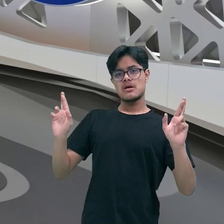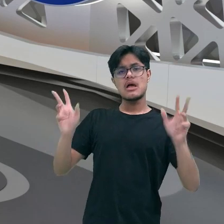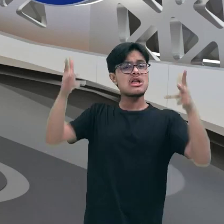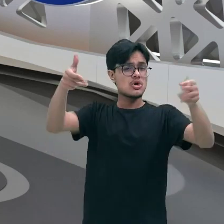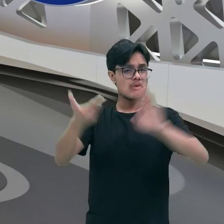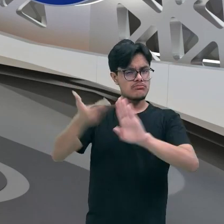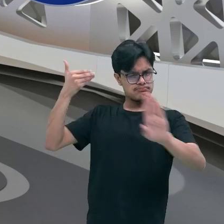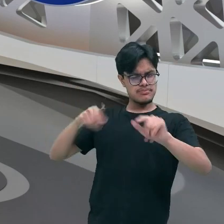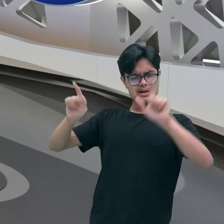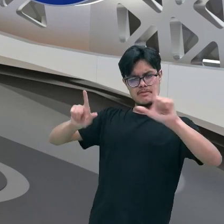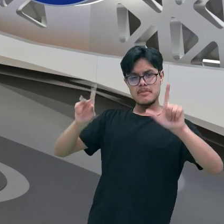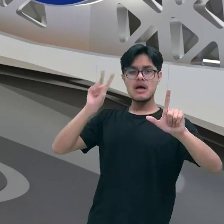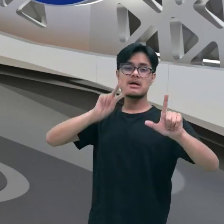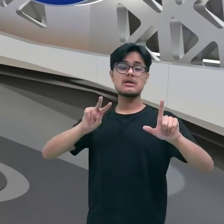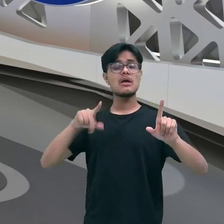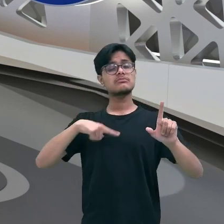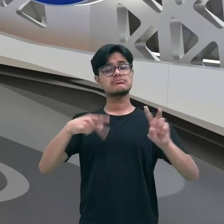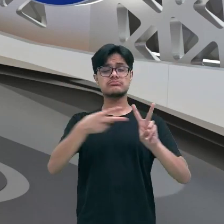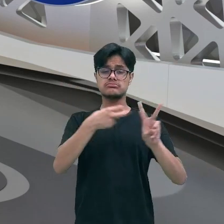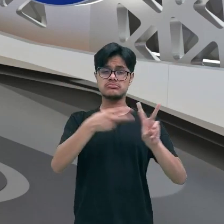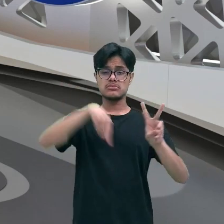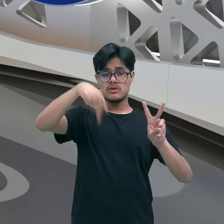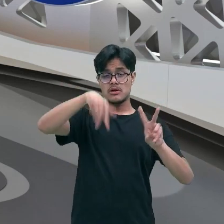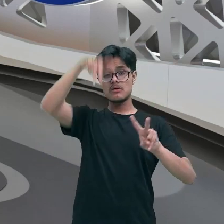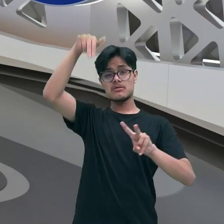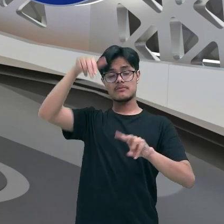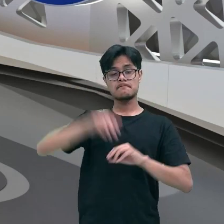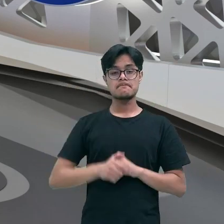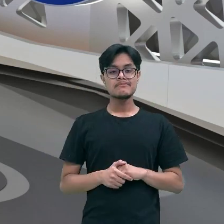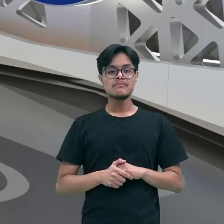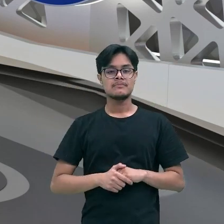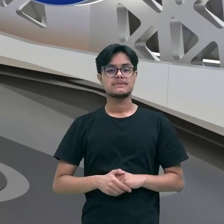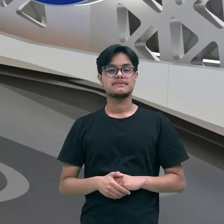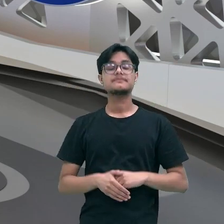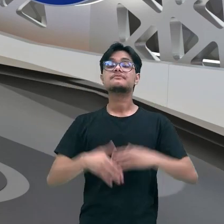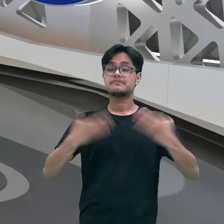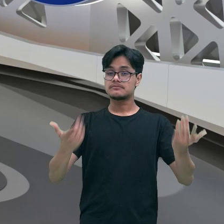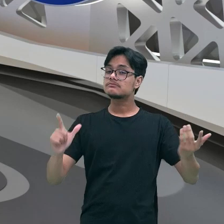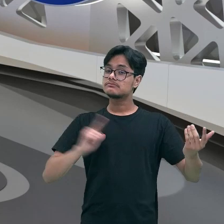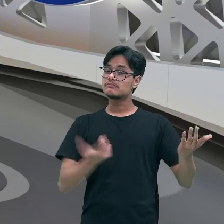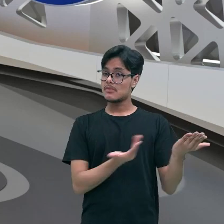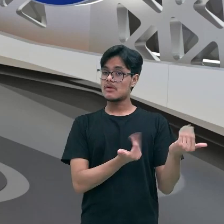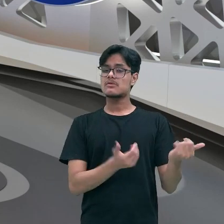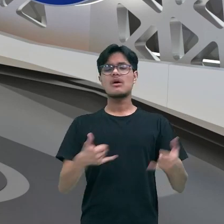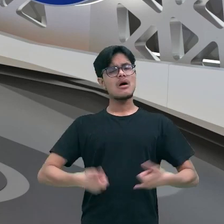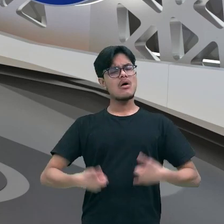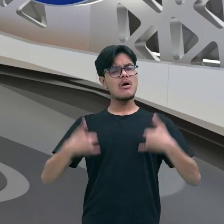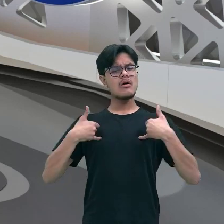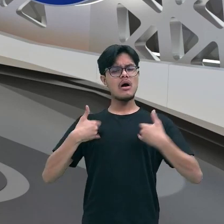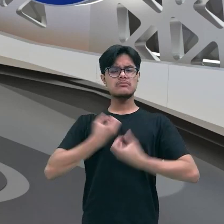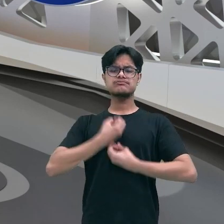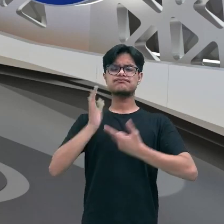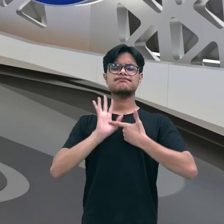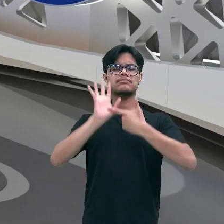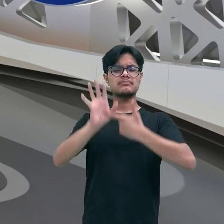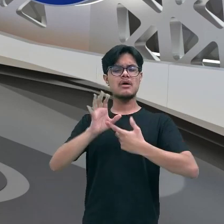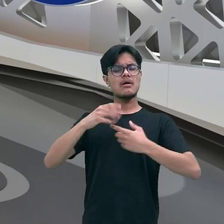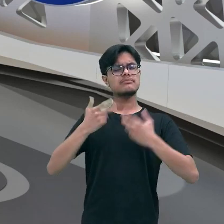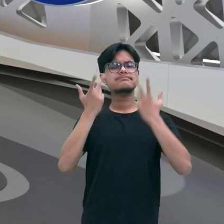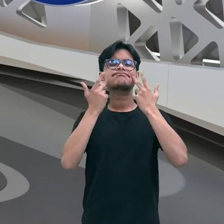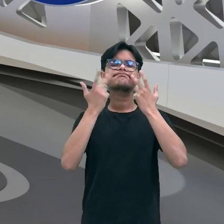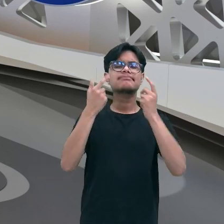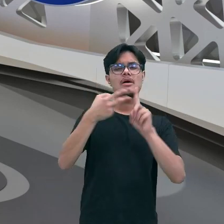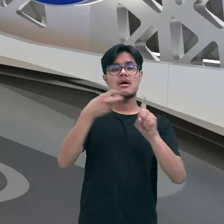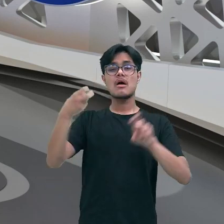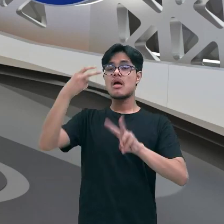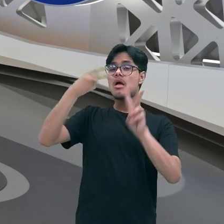anteriormente, né? Nós temos indígenas aqui na região norte, sim. Então, a jovem indígena vai ter orgulho de expressar a sua